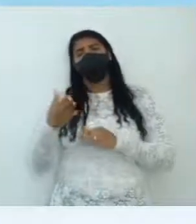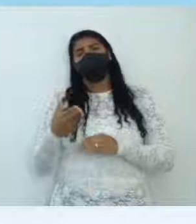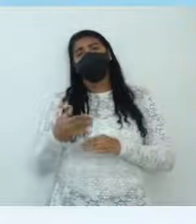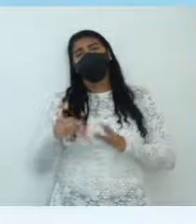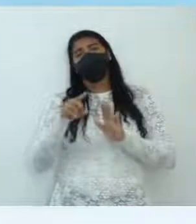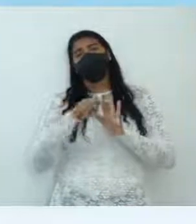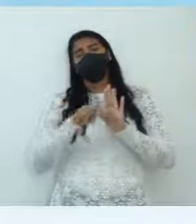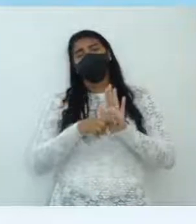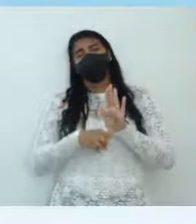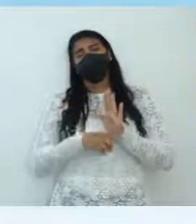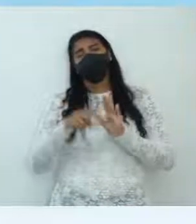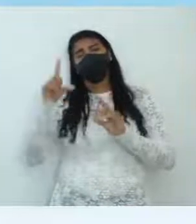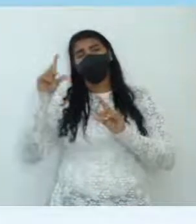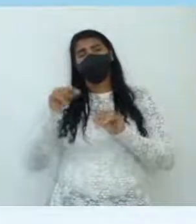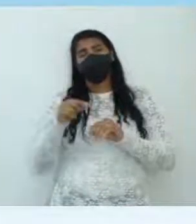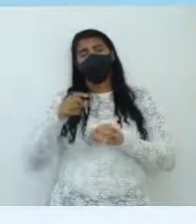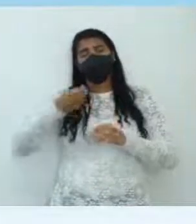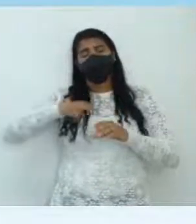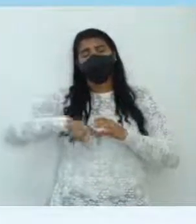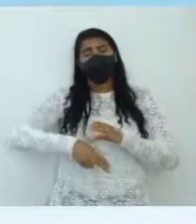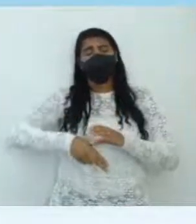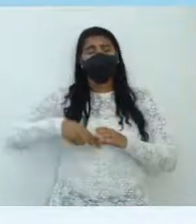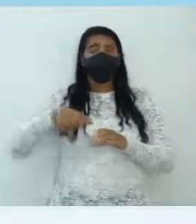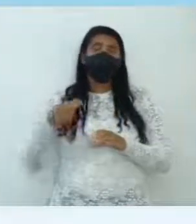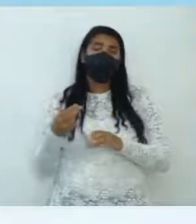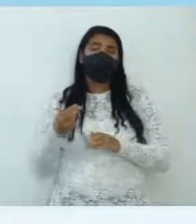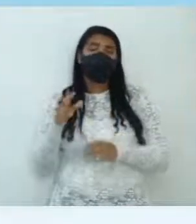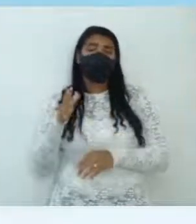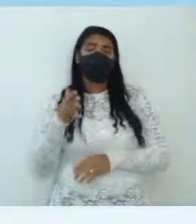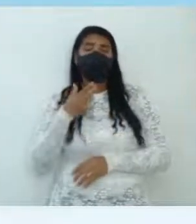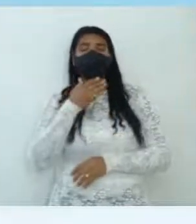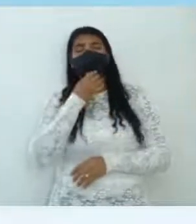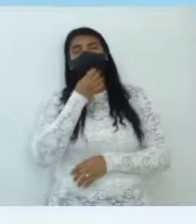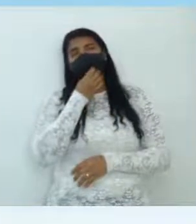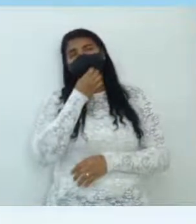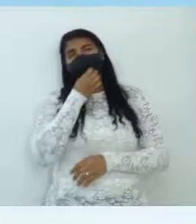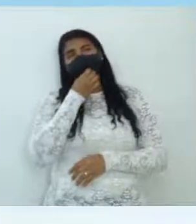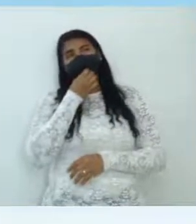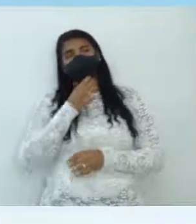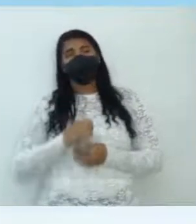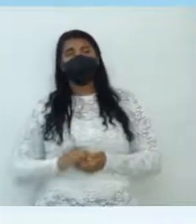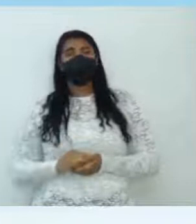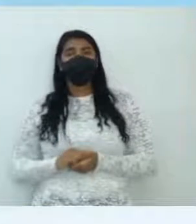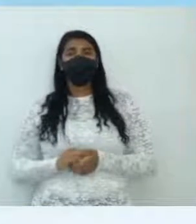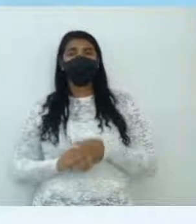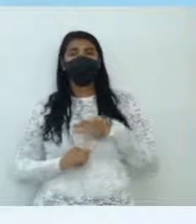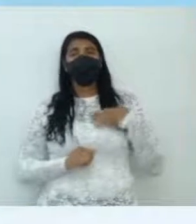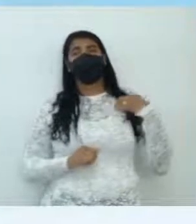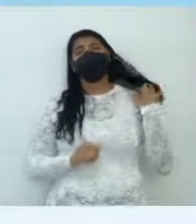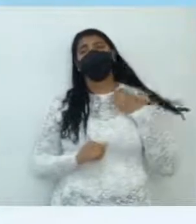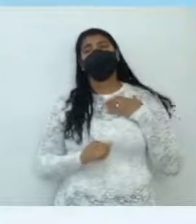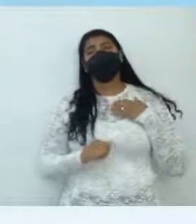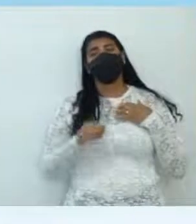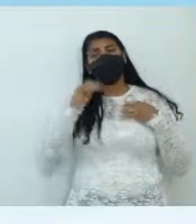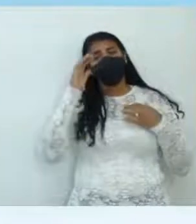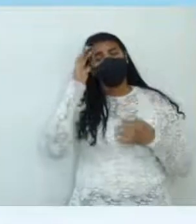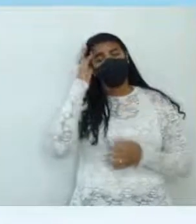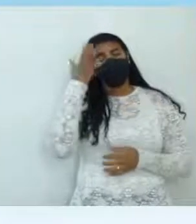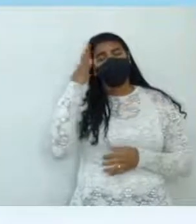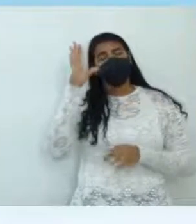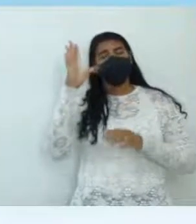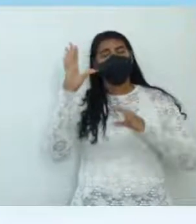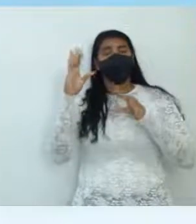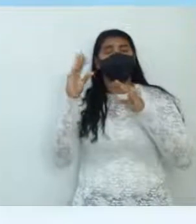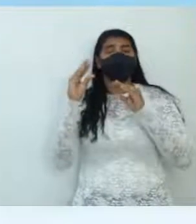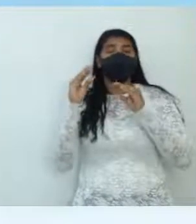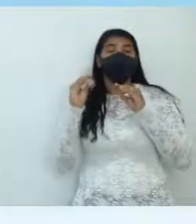do setor de mineração, ela deve levar em consideração o seguinte: soluções para minimizar